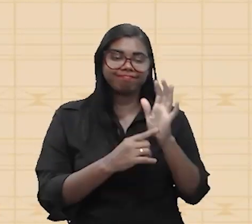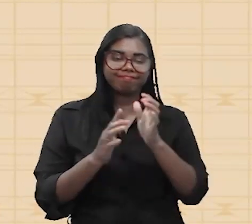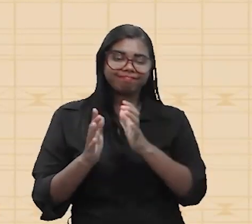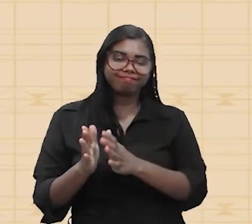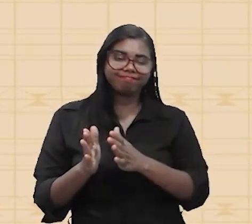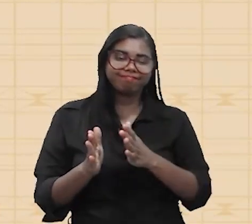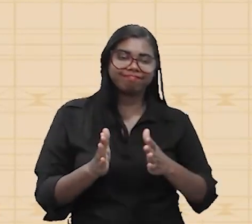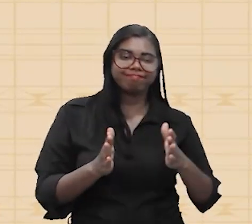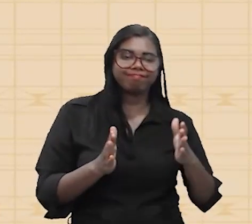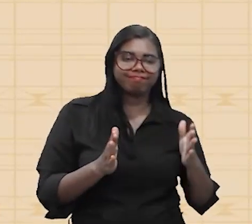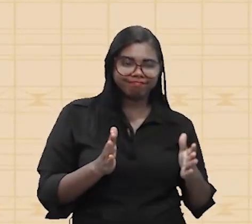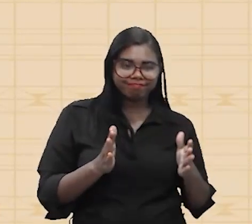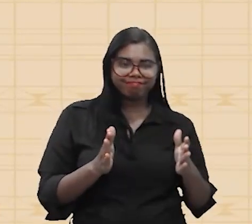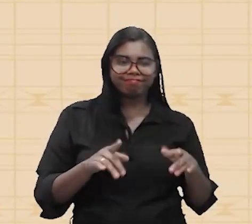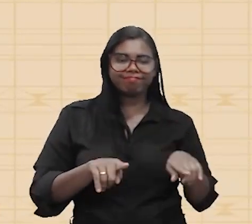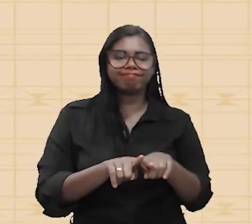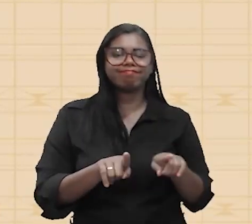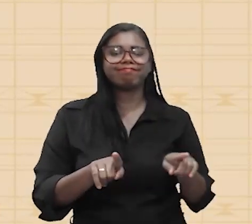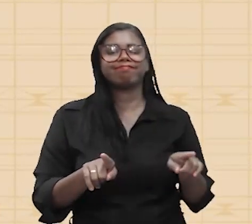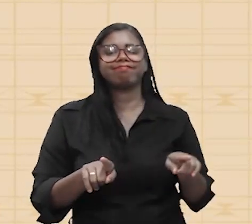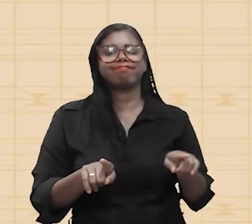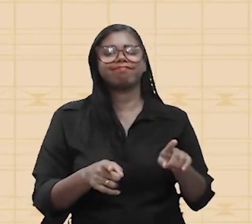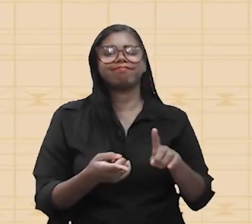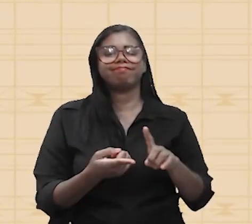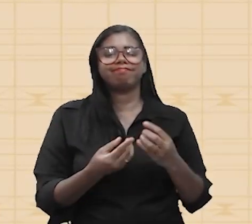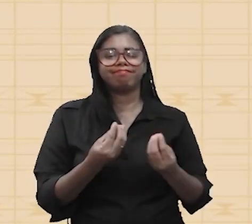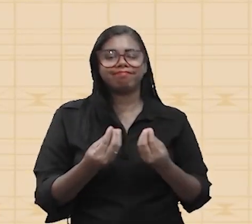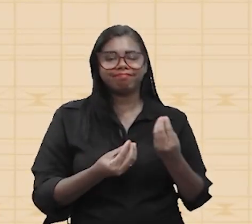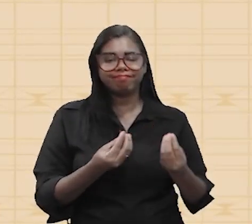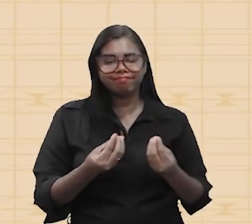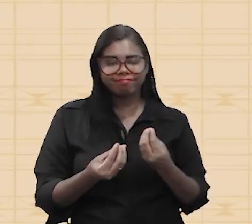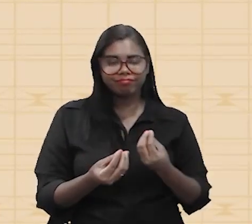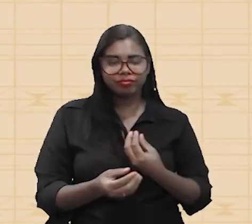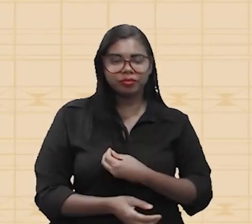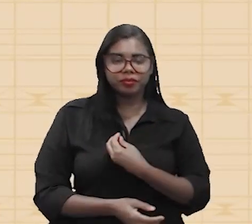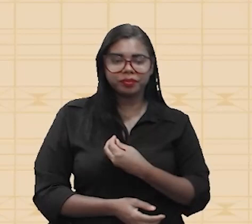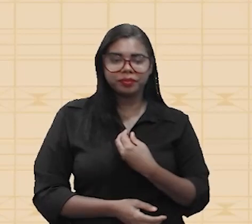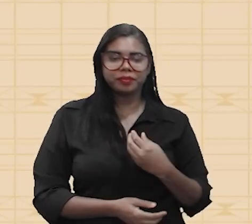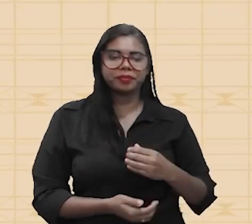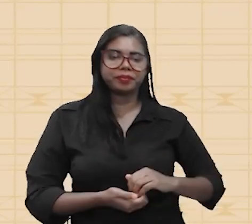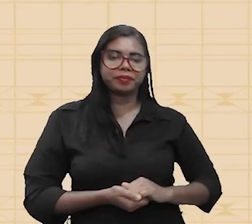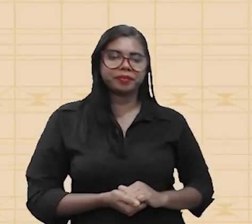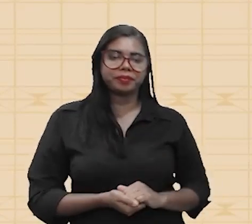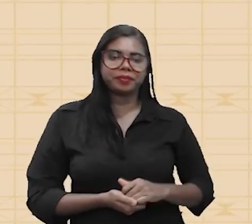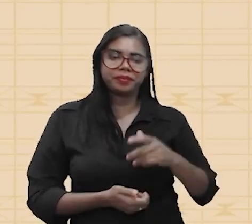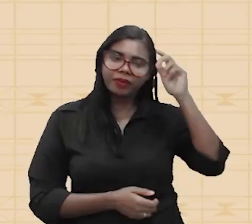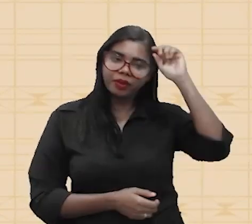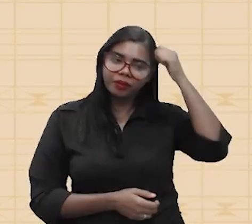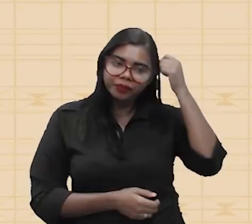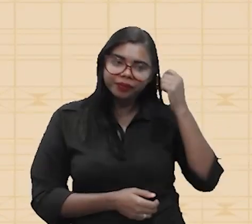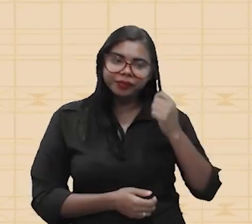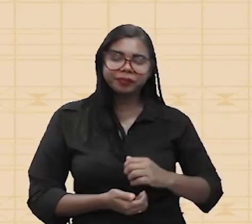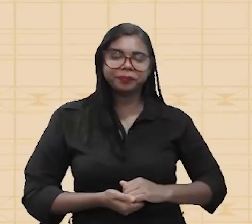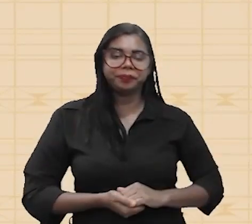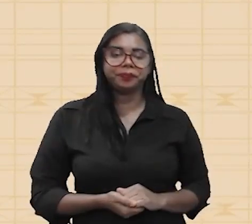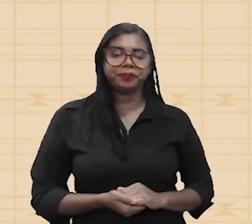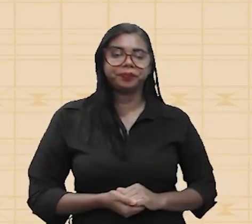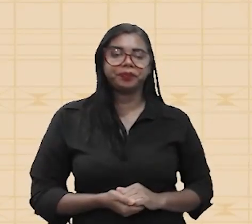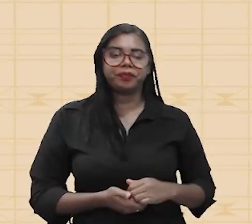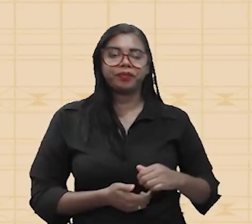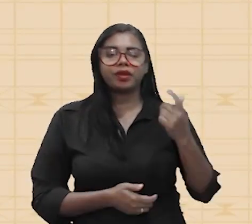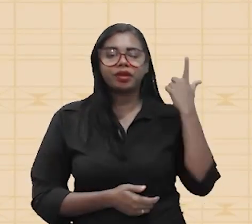sociedade mais que beneficiou muito, né, o negro. E aí ele conseguiu ainda fazer um curso